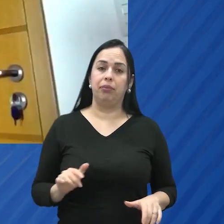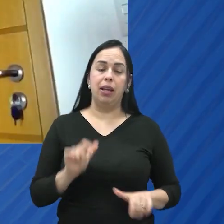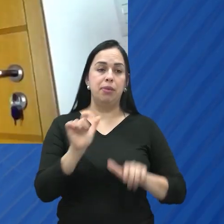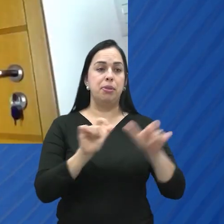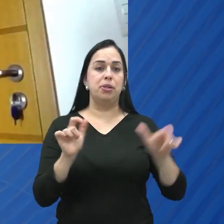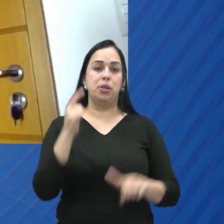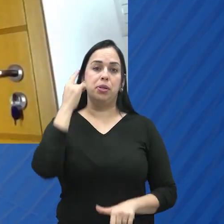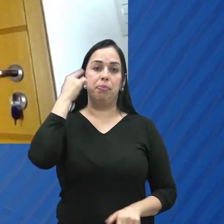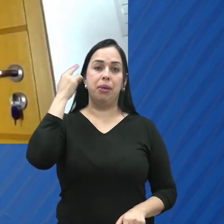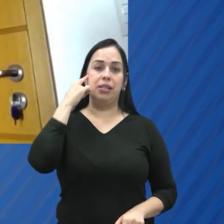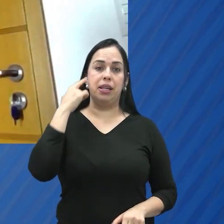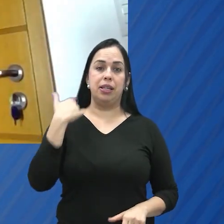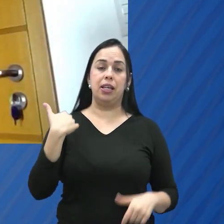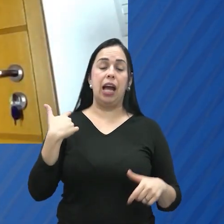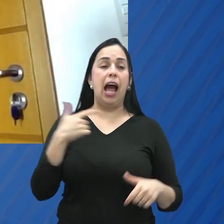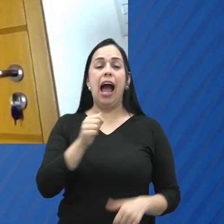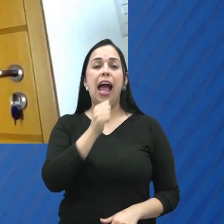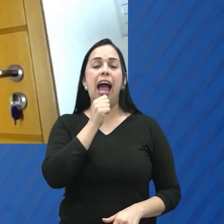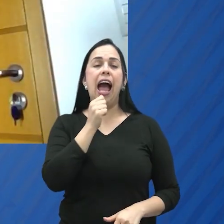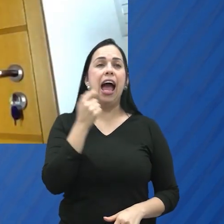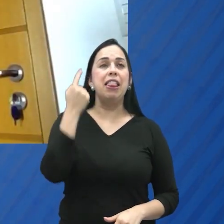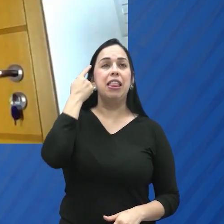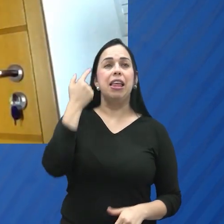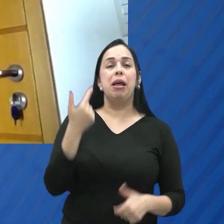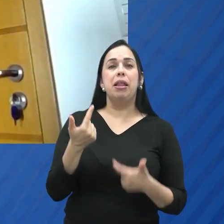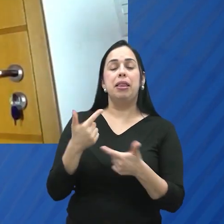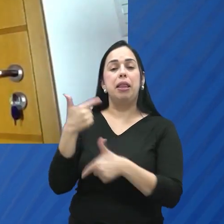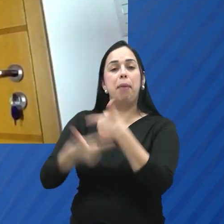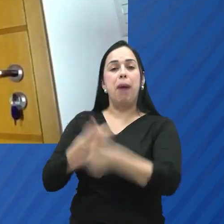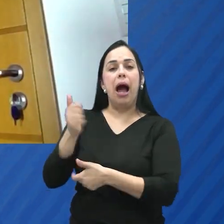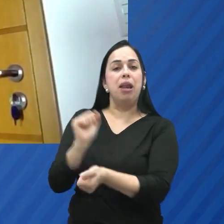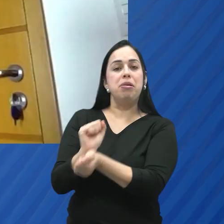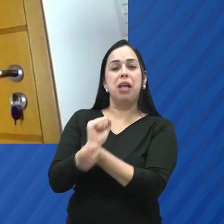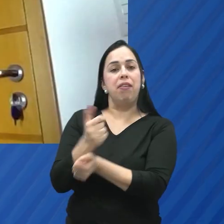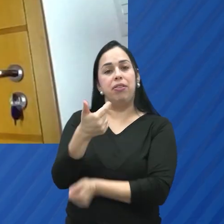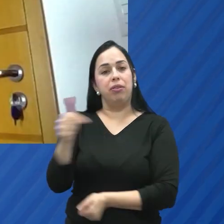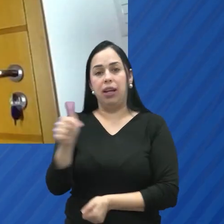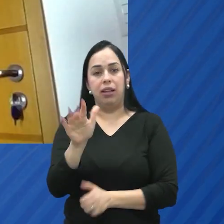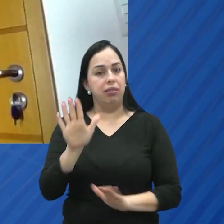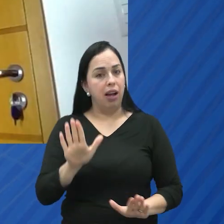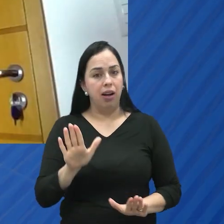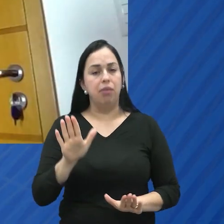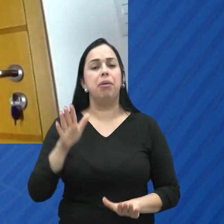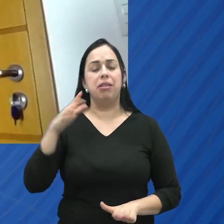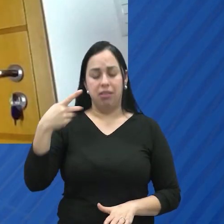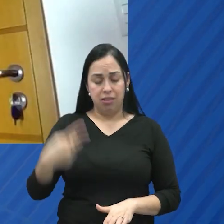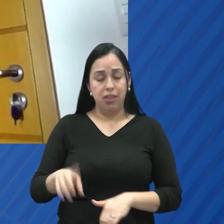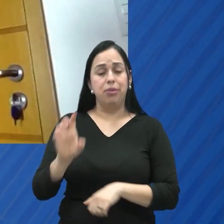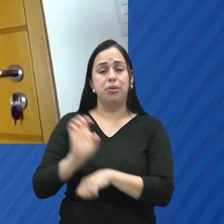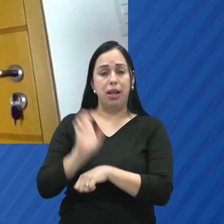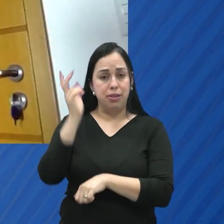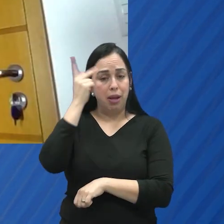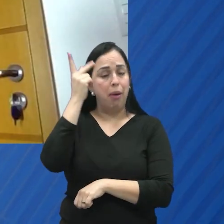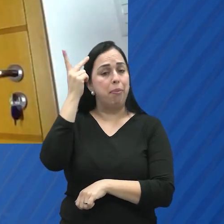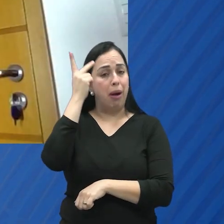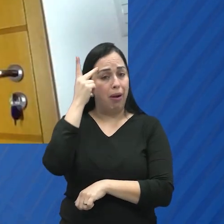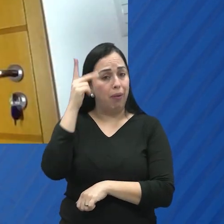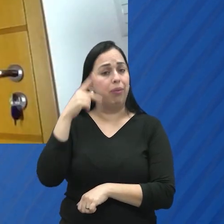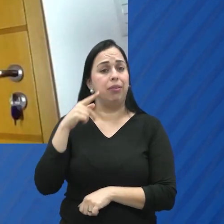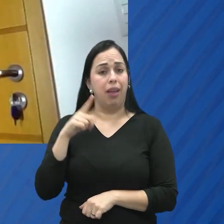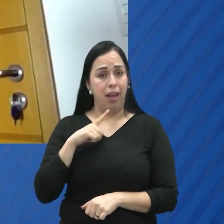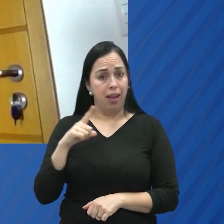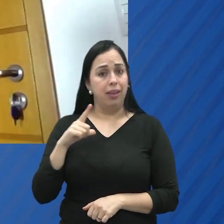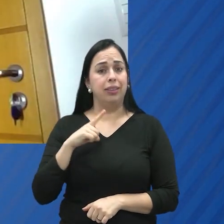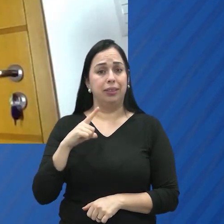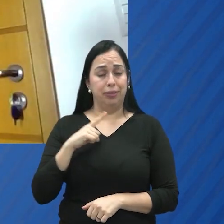se engana quem acha que não há trabalho escravo, né? Por ser o estado, né, mais industrializado da nação, esse tipo de